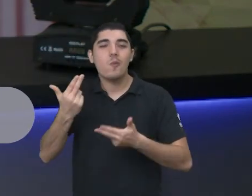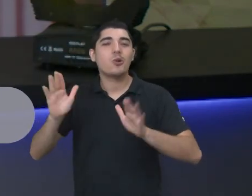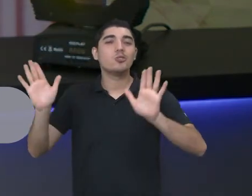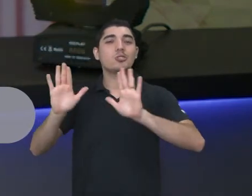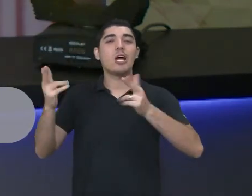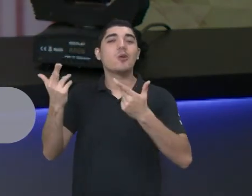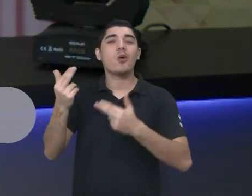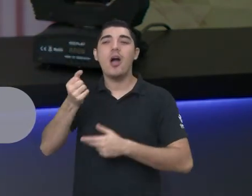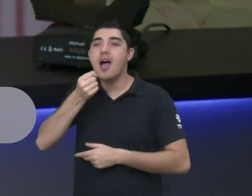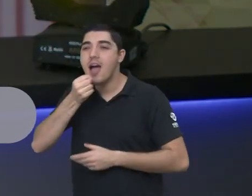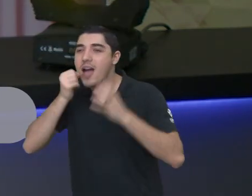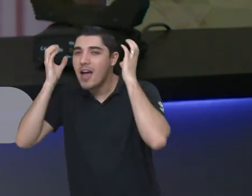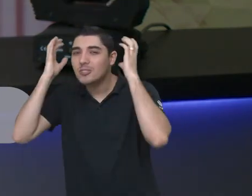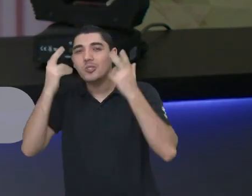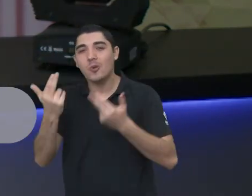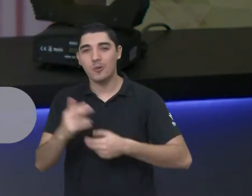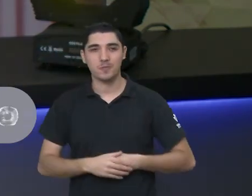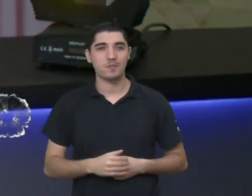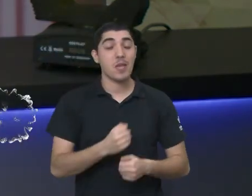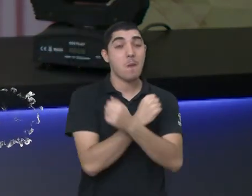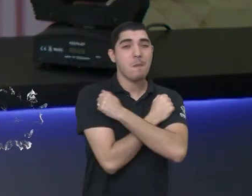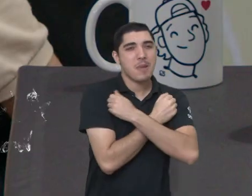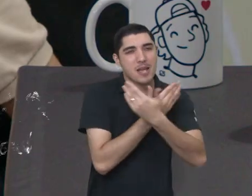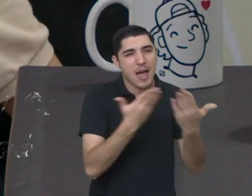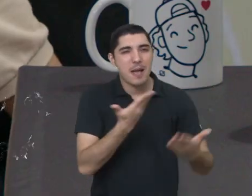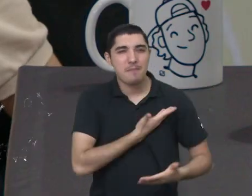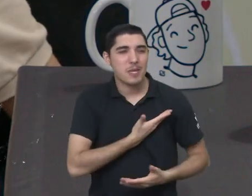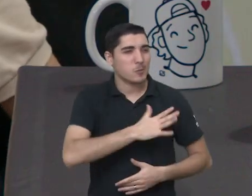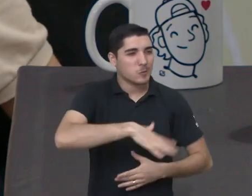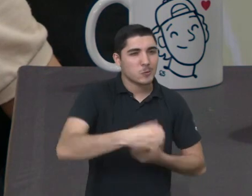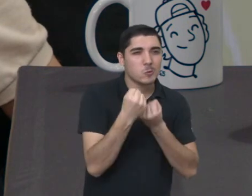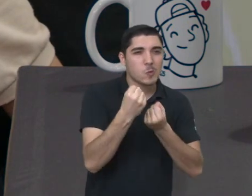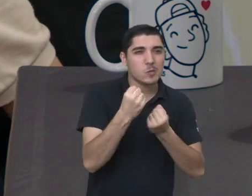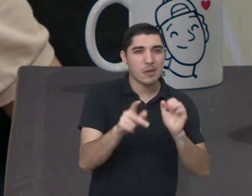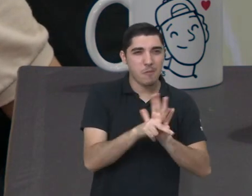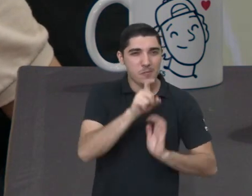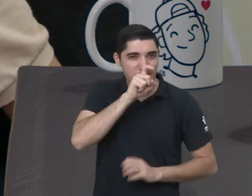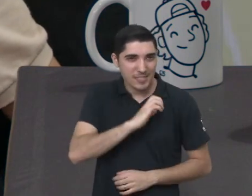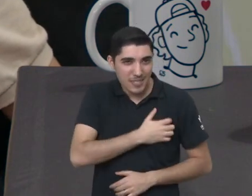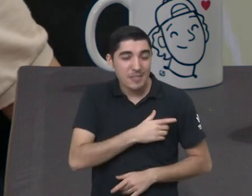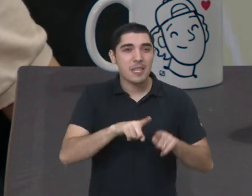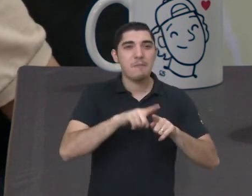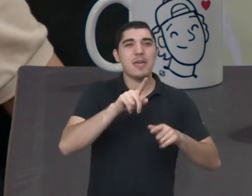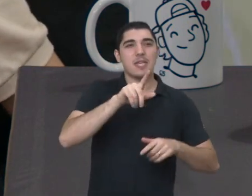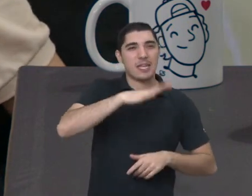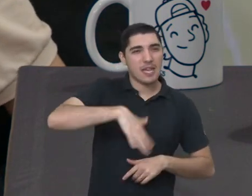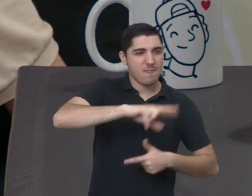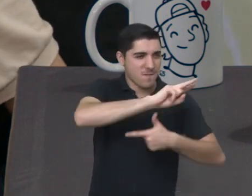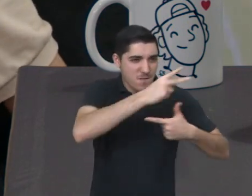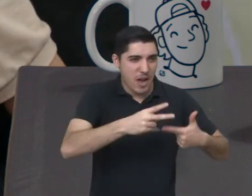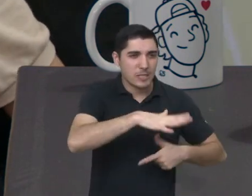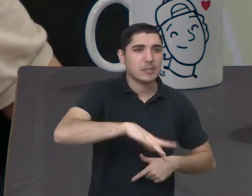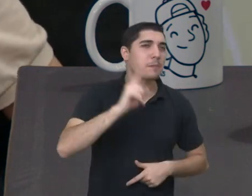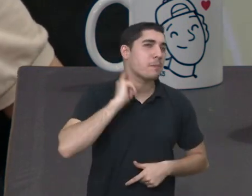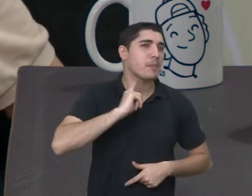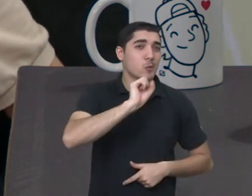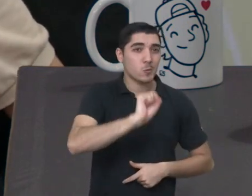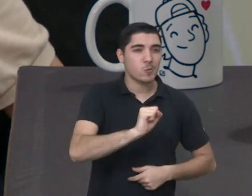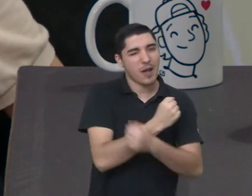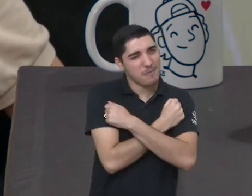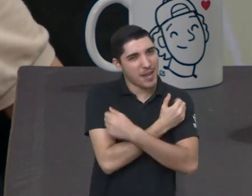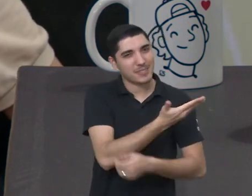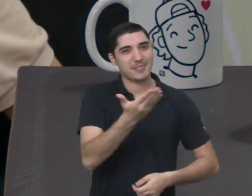Seguinte, nesse tempo de São José e tal, a gente sabe que Taubaté tem tradição e Jacareí Já teve time, mano? Já teve time,